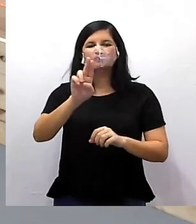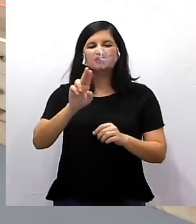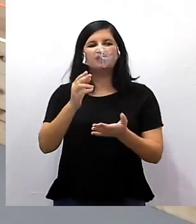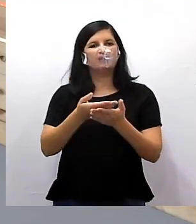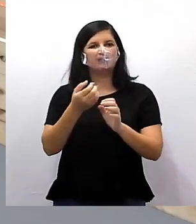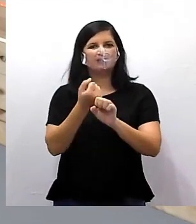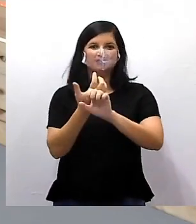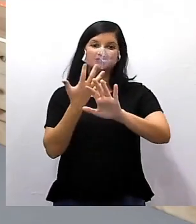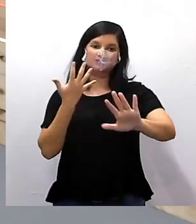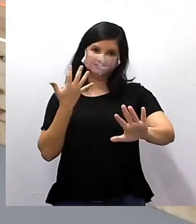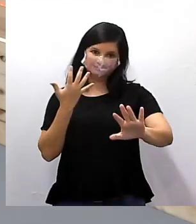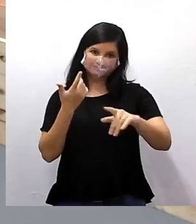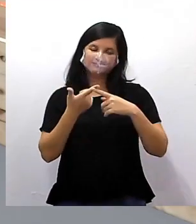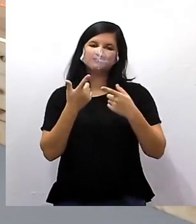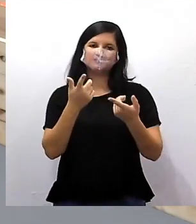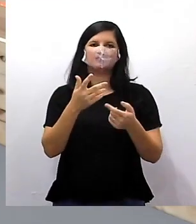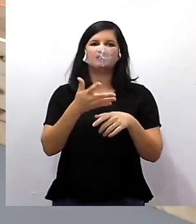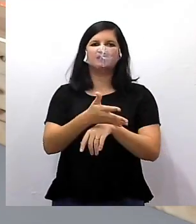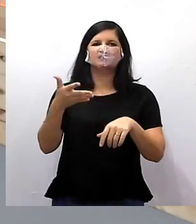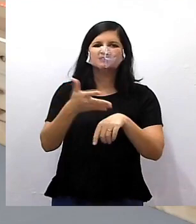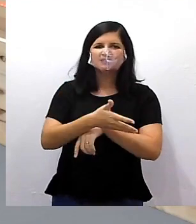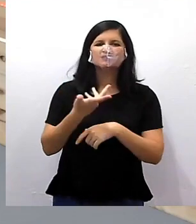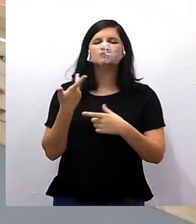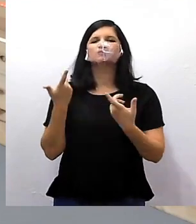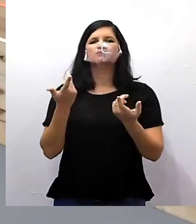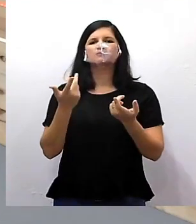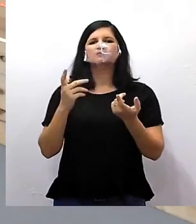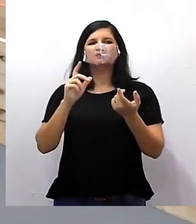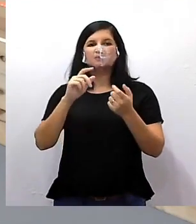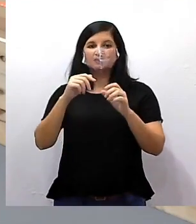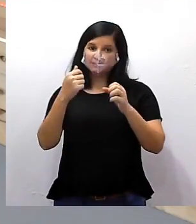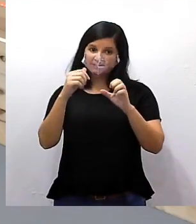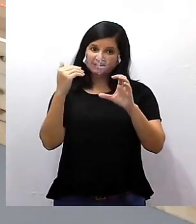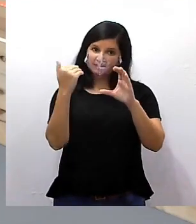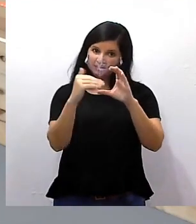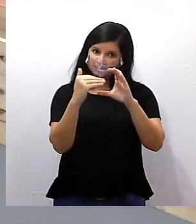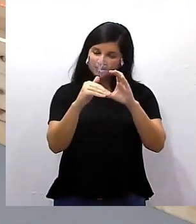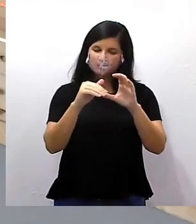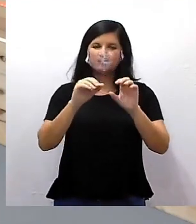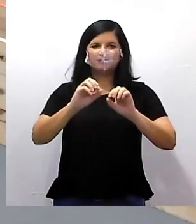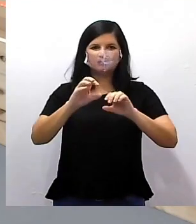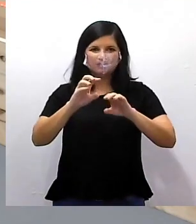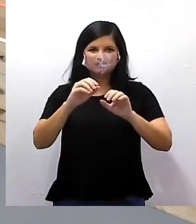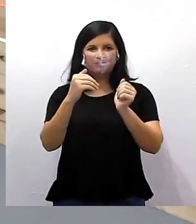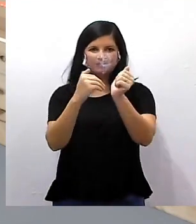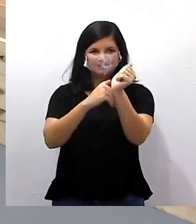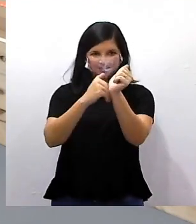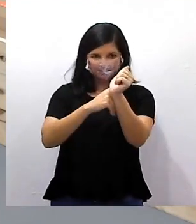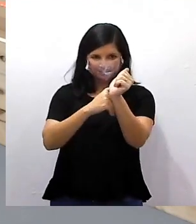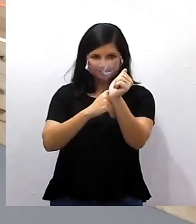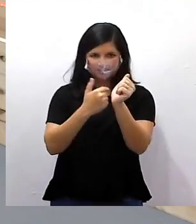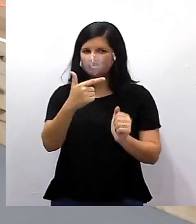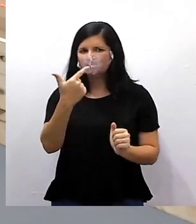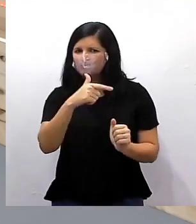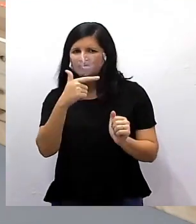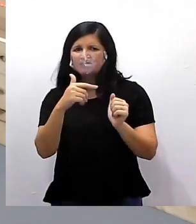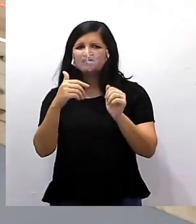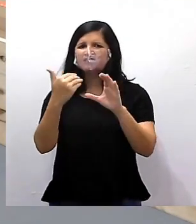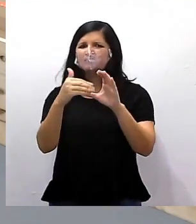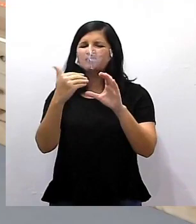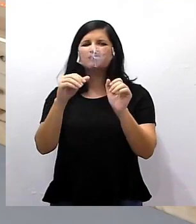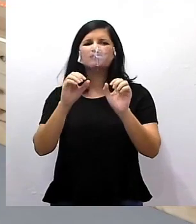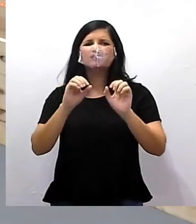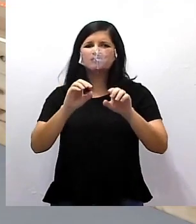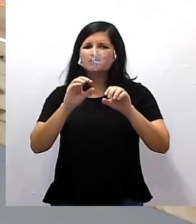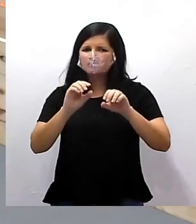tá? Para ter acesso ao Conecta aí, você vai precisar do seu e-mail educacional e da sua senha. Caso você ainda não saiba qual é o seu